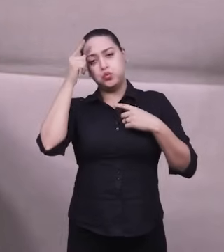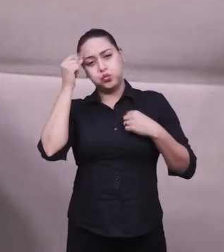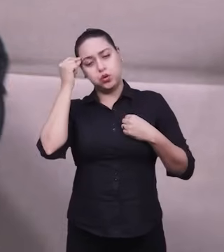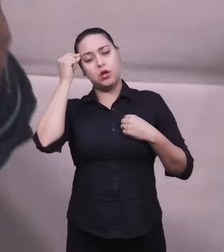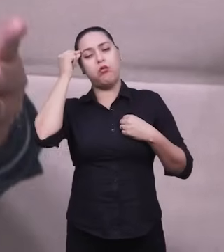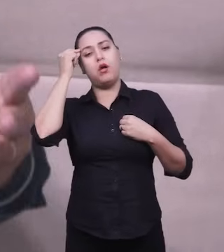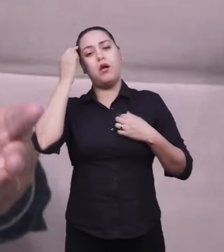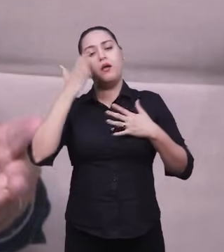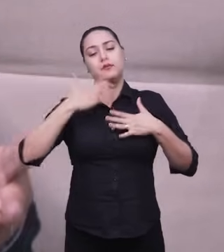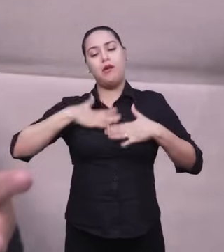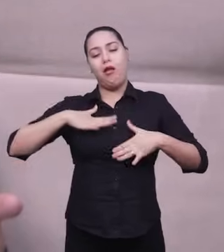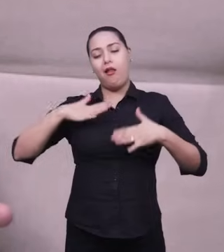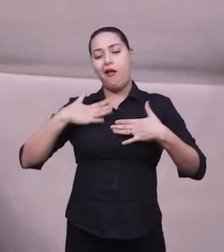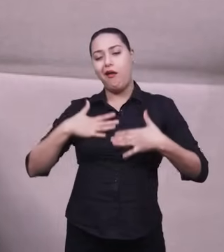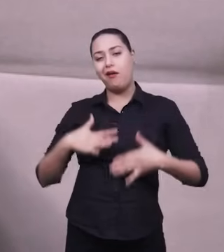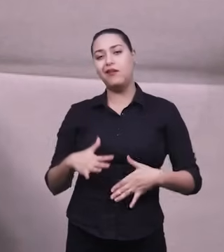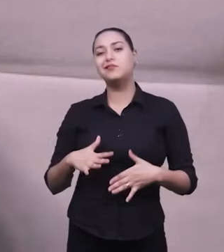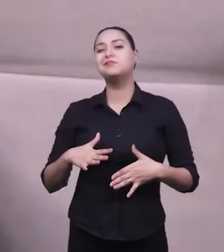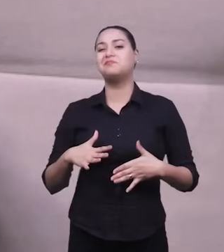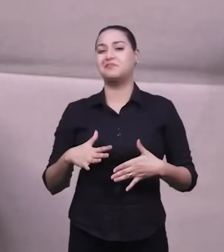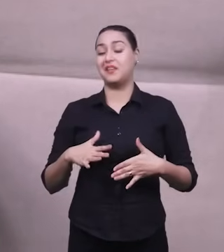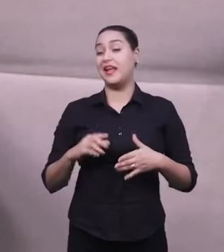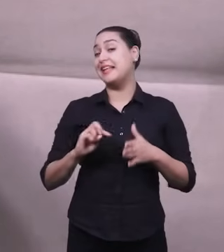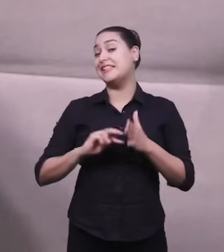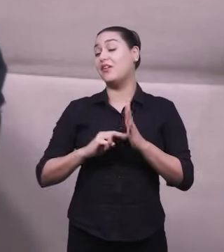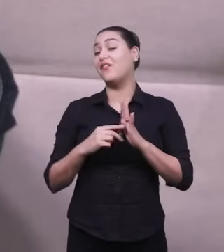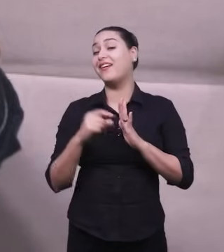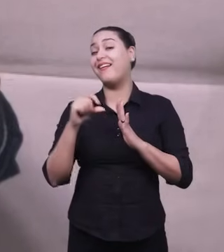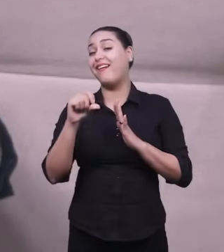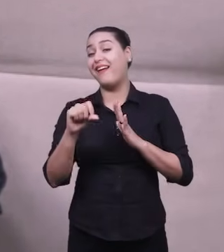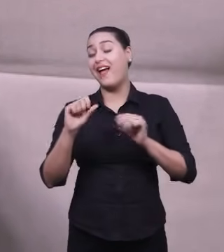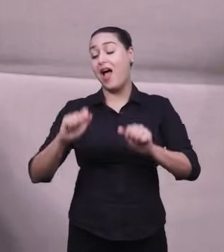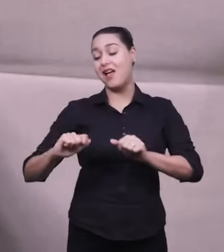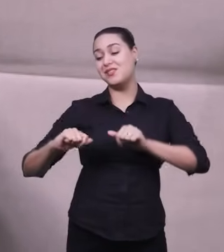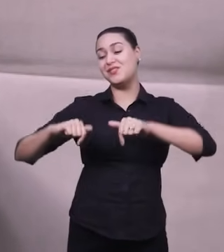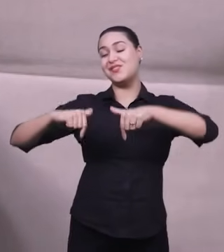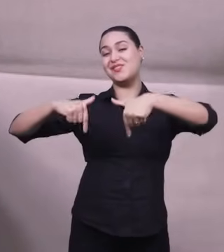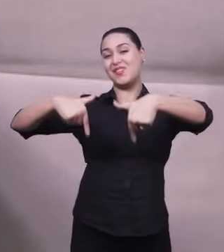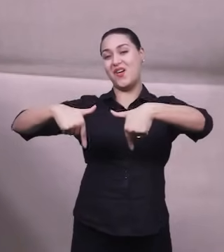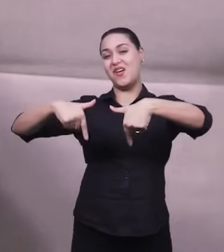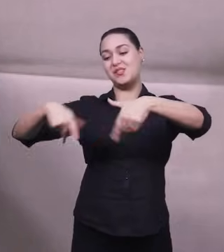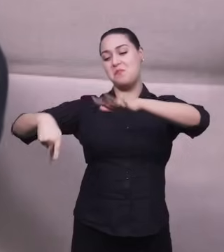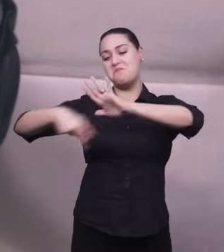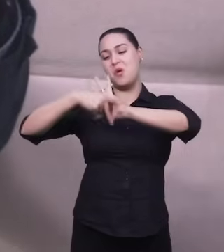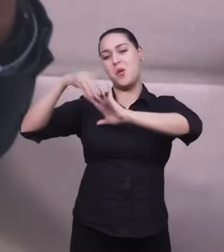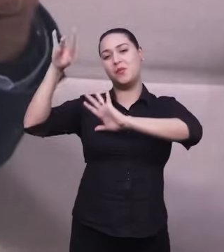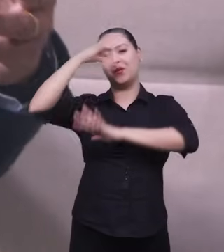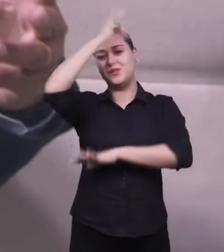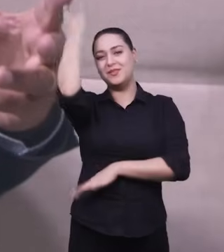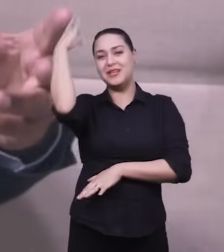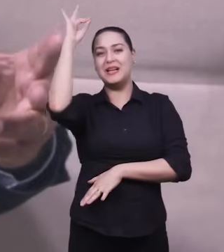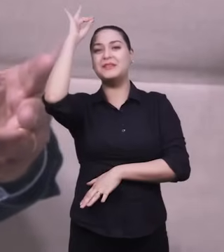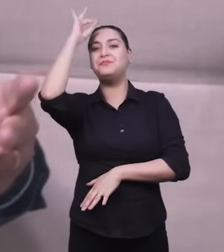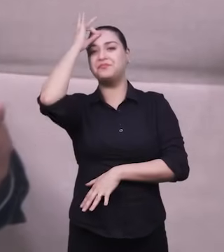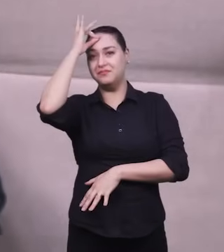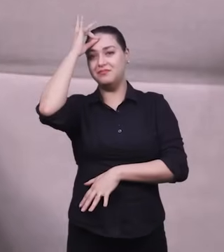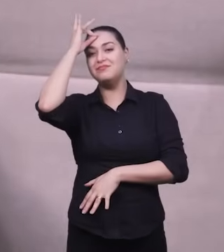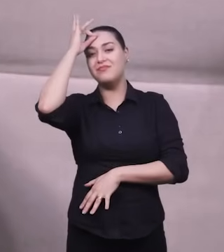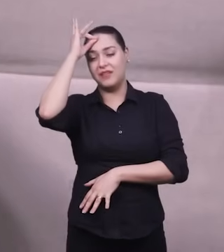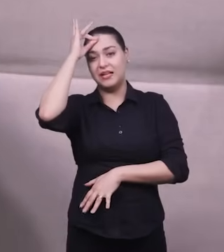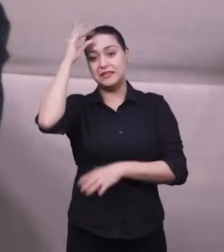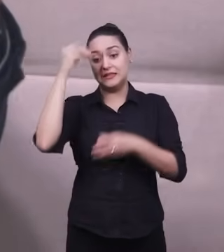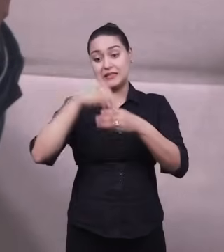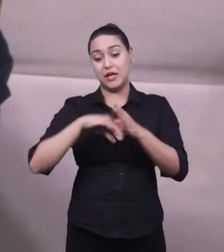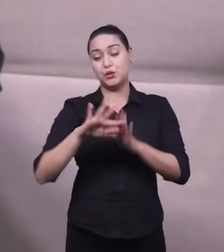do consolo. Então isso tudo são ações, operações do Espírito Santo